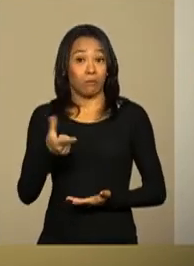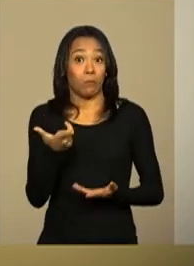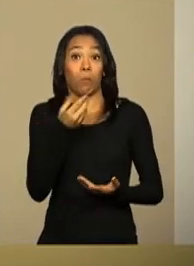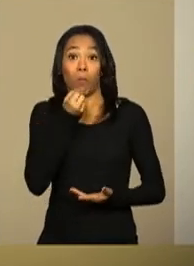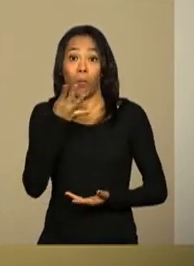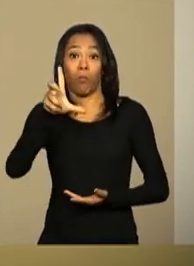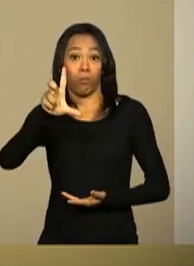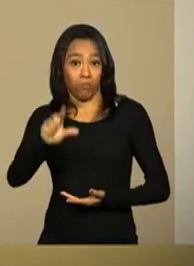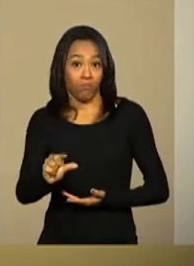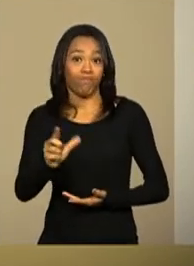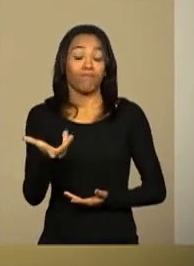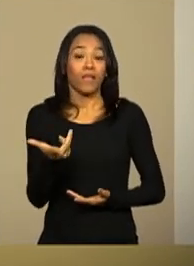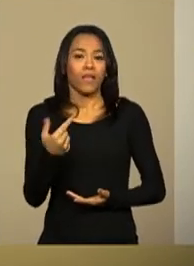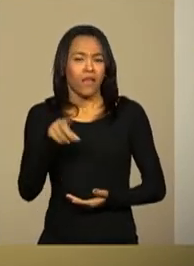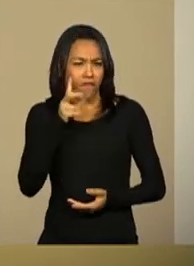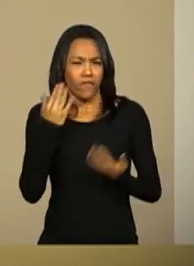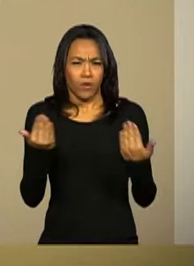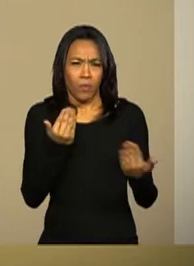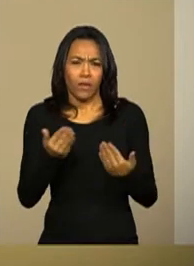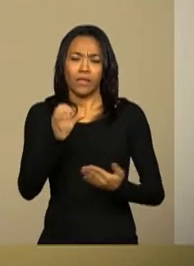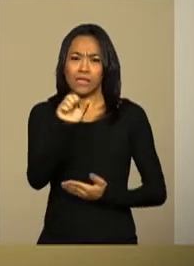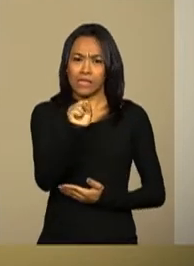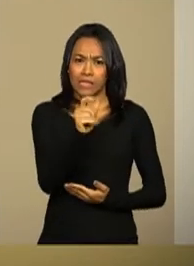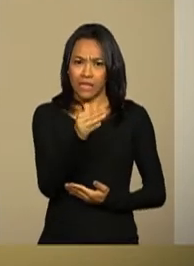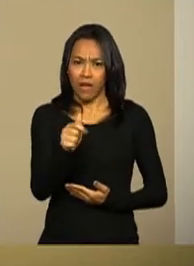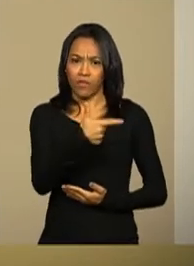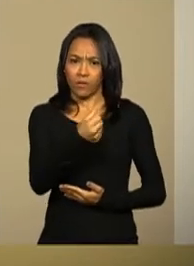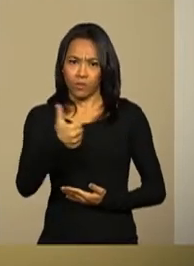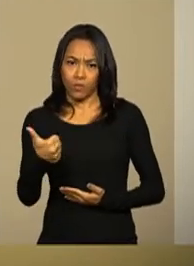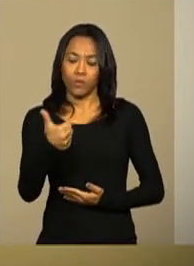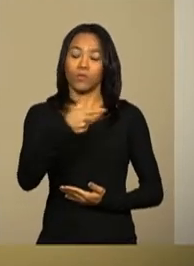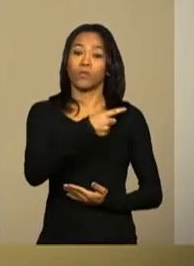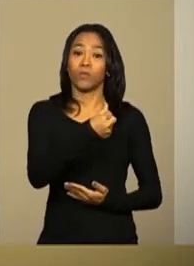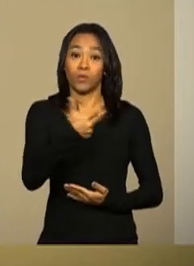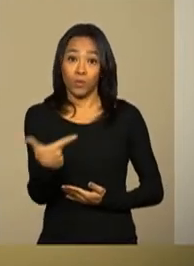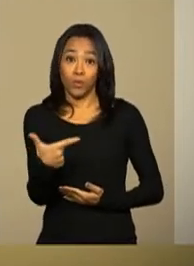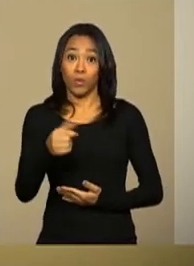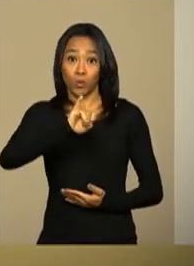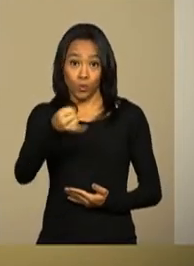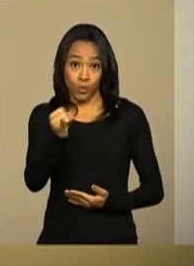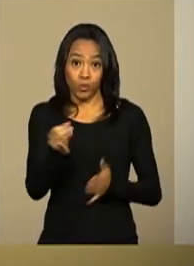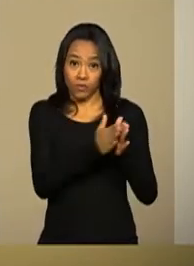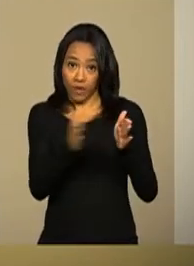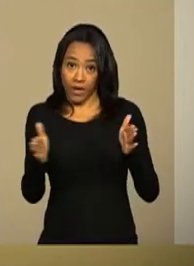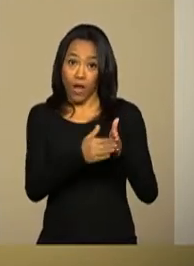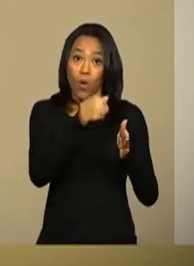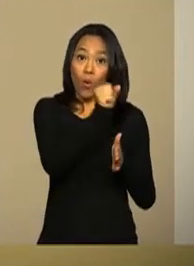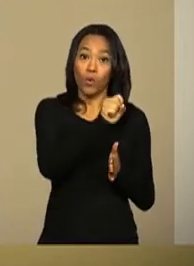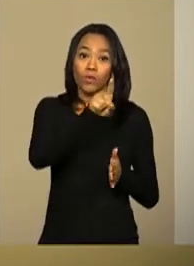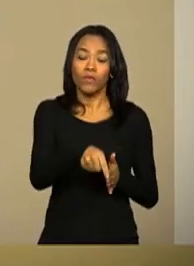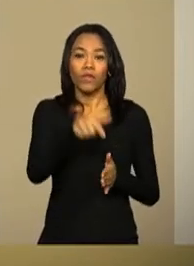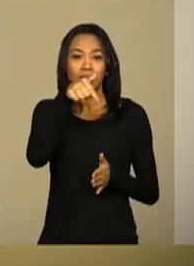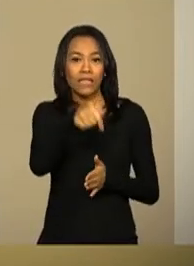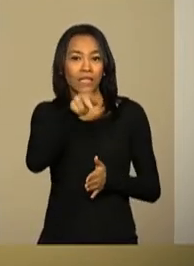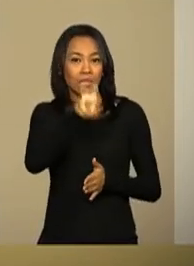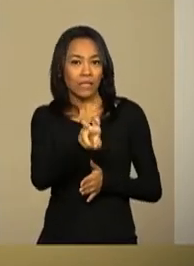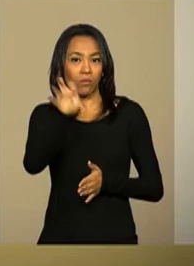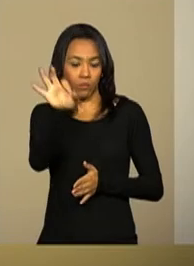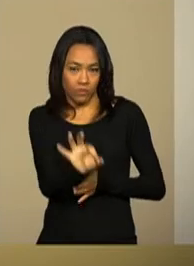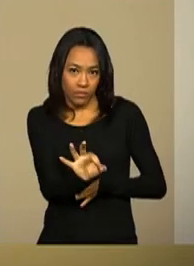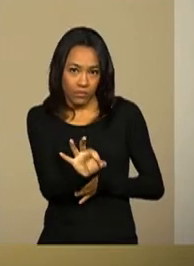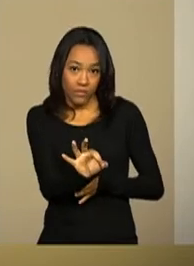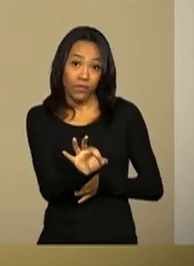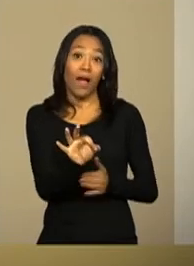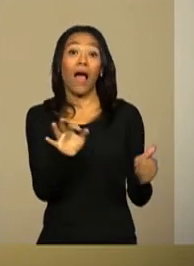atrativas veja só safra 2001/2002 o juros variavam de 8,75